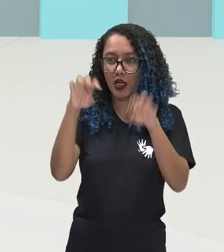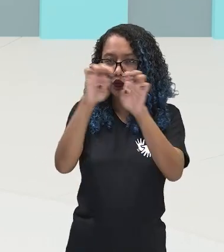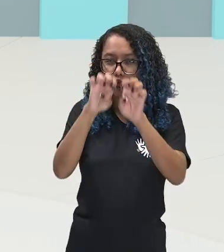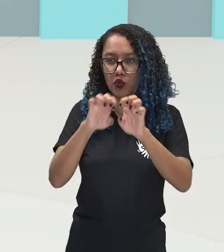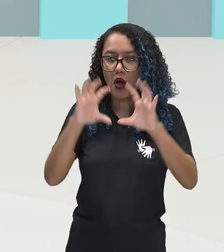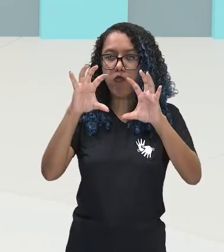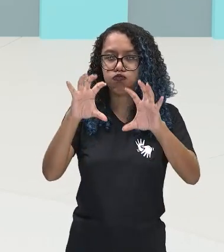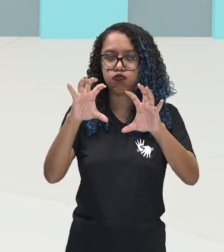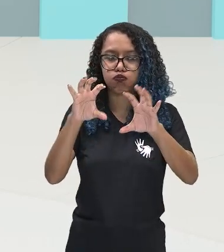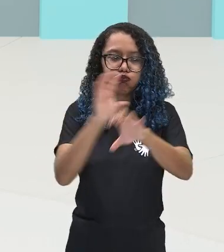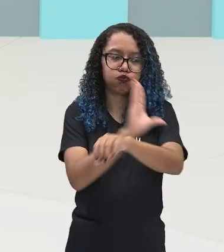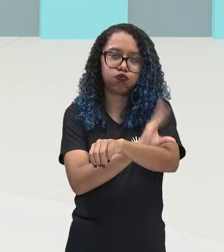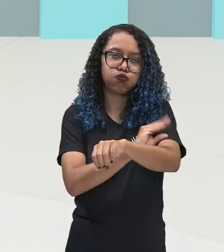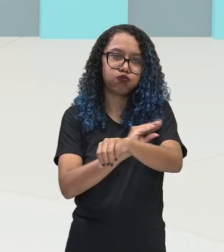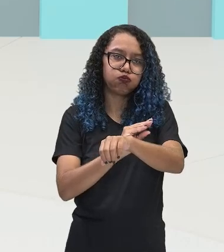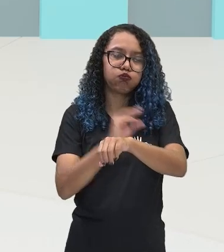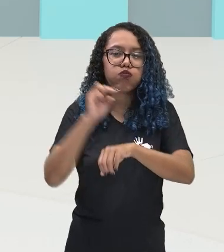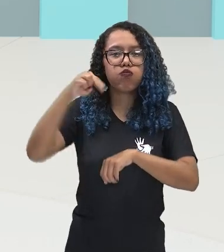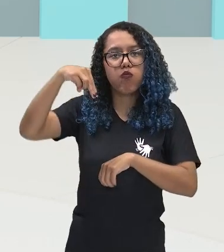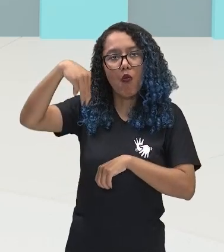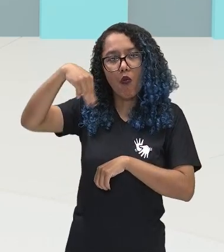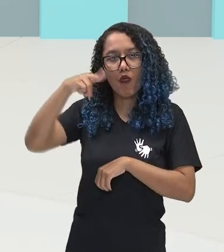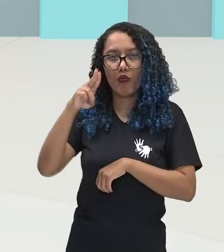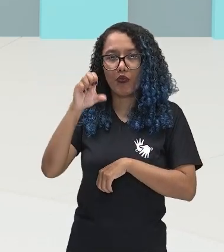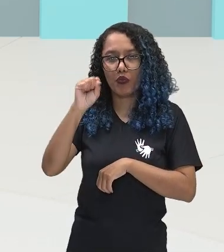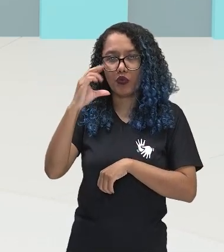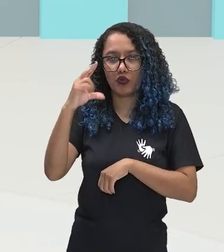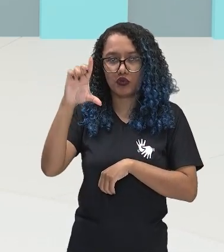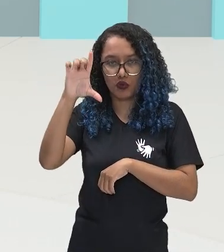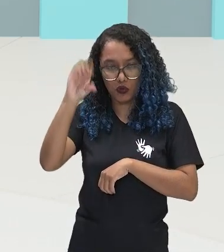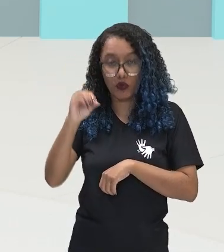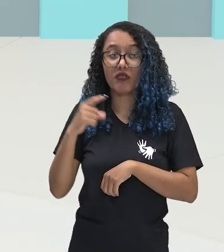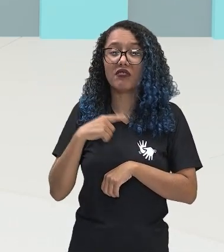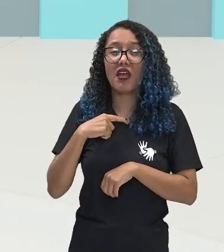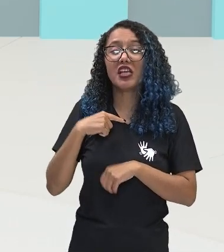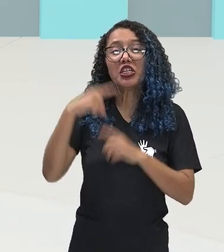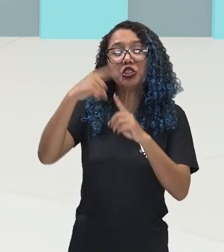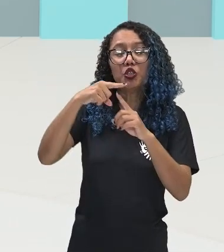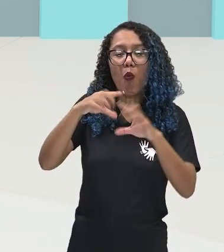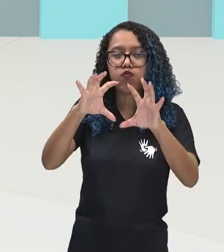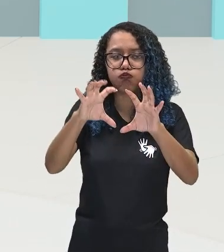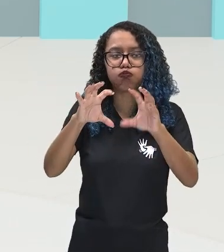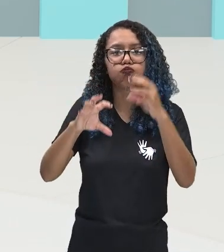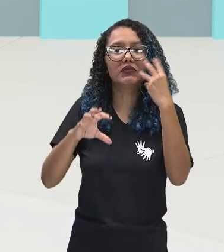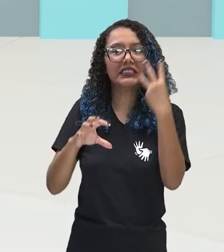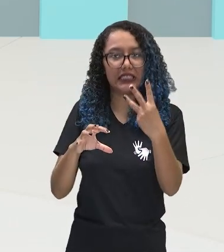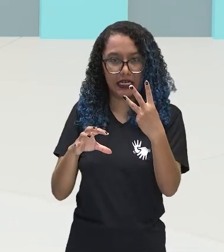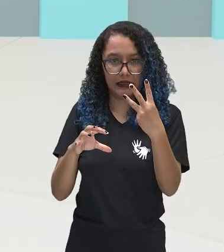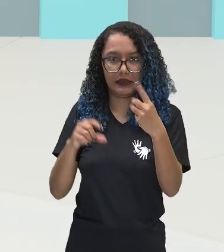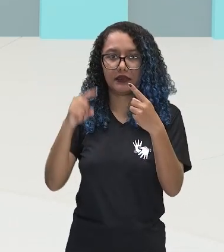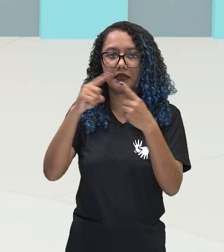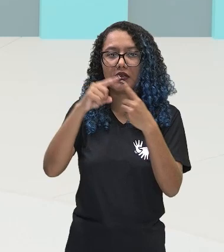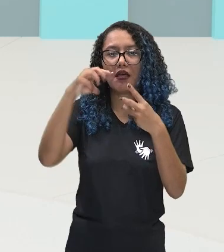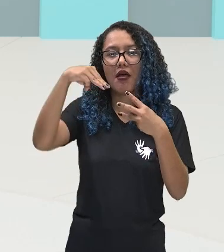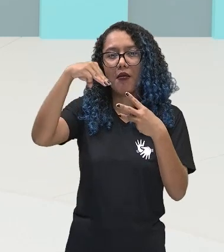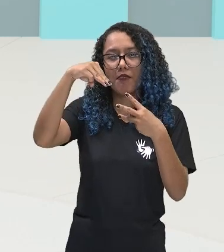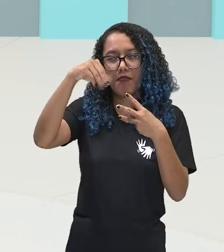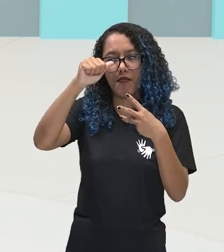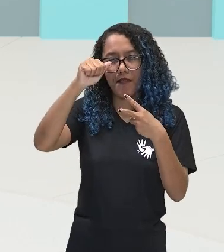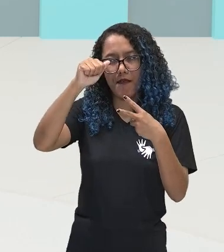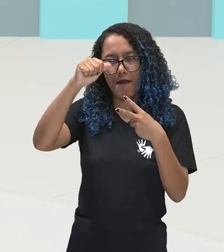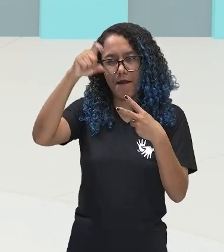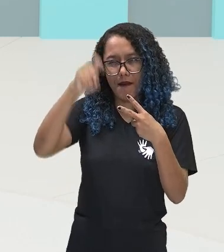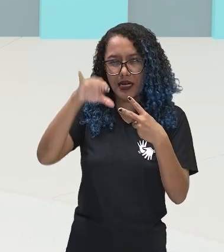músculo o glúteo é um músculo e ele se dividem se dividem em glúteo máximo mínimo e o médio